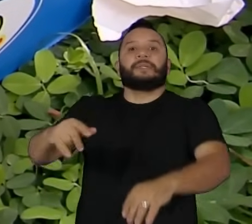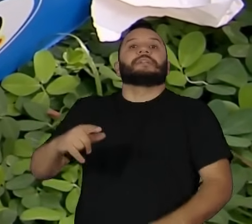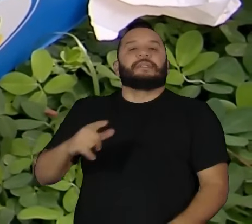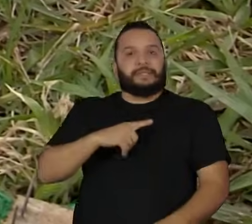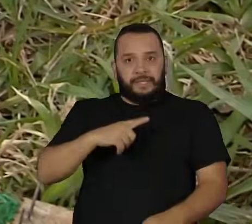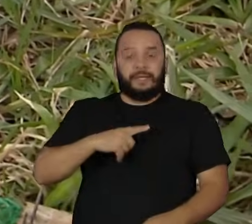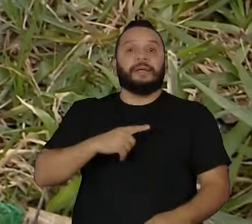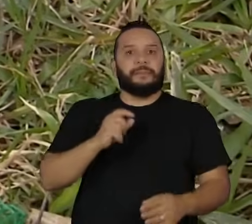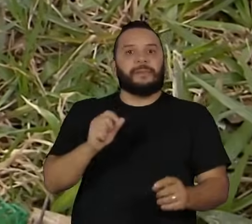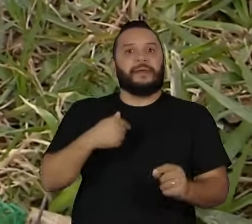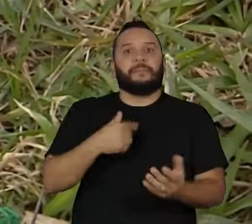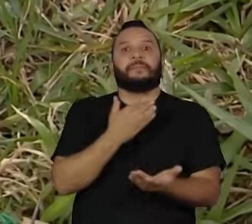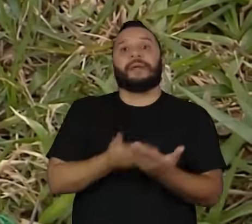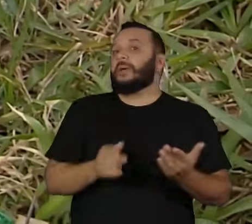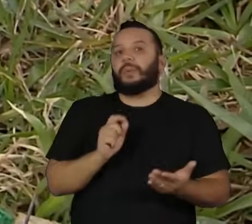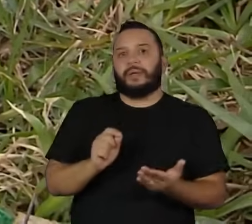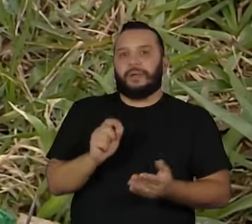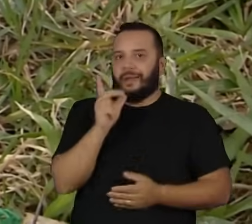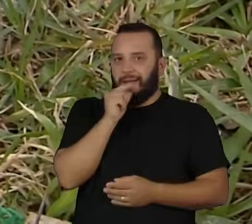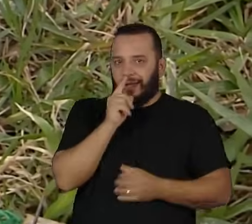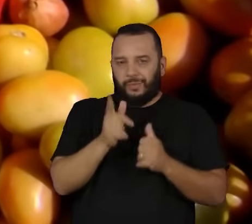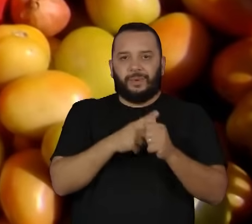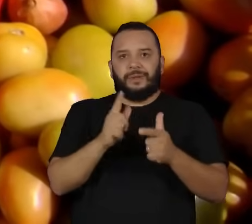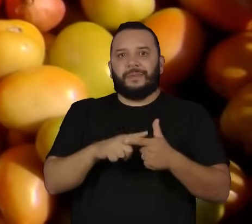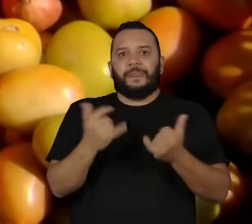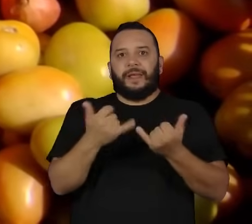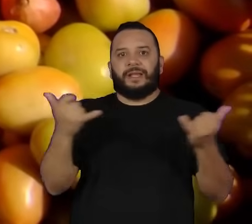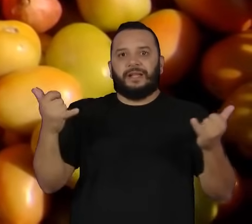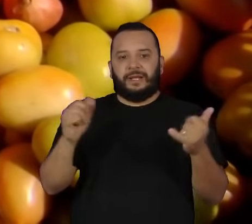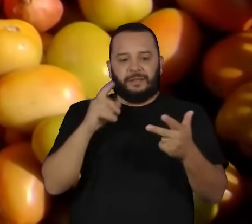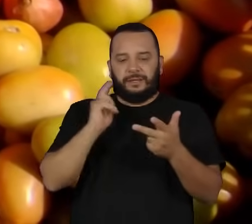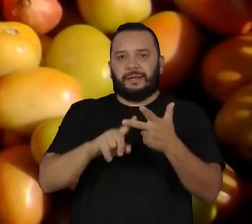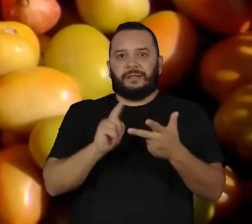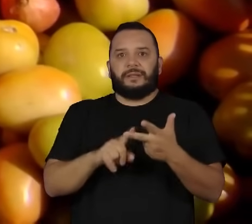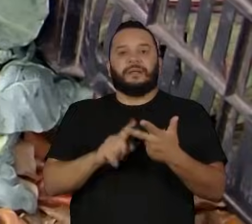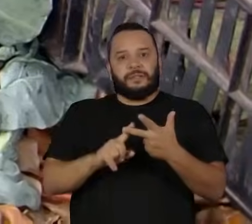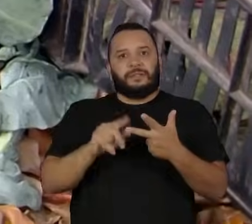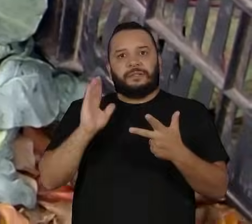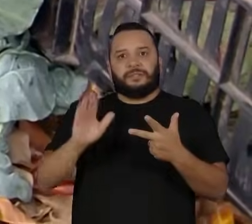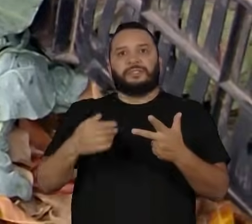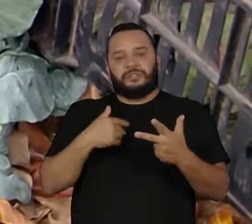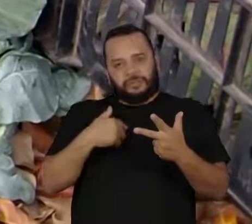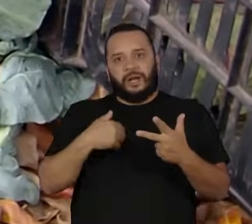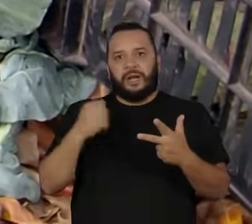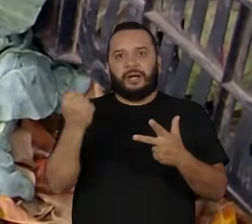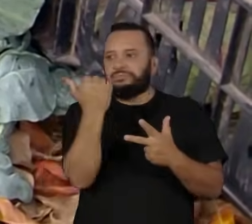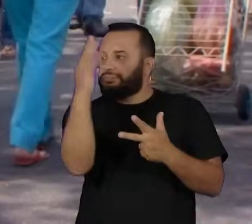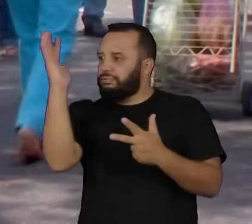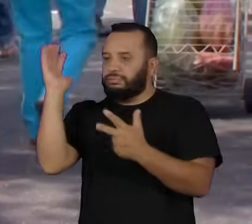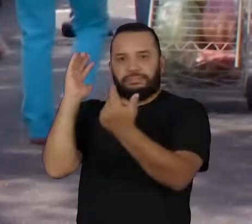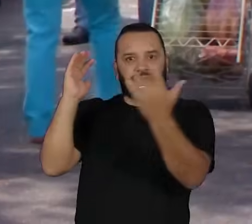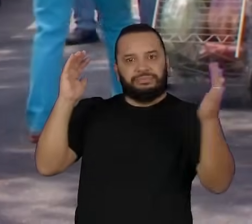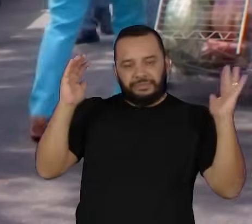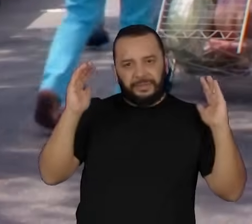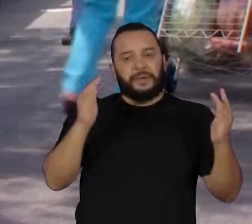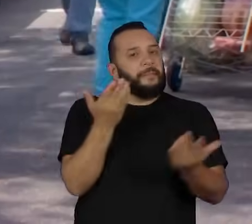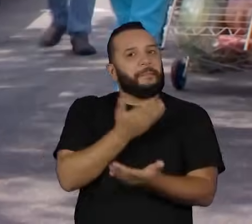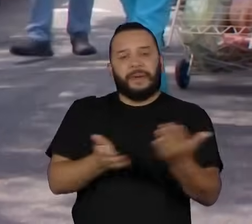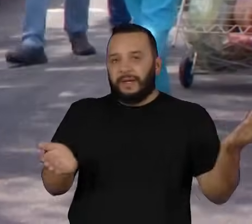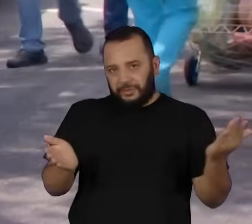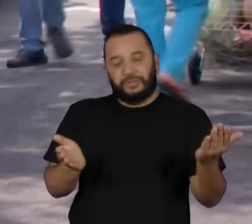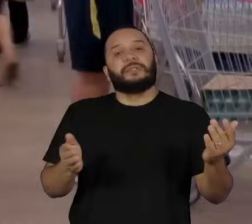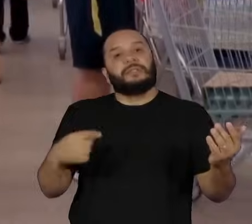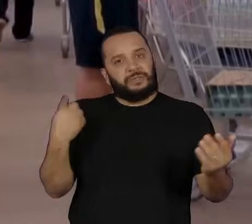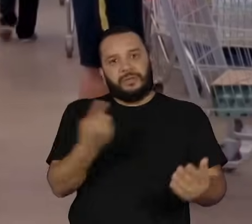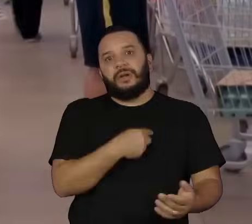água, energia elétrica, de recursos renováveis e tudo isso daí, essa conta ela vai tender a aumentar. Por isso que eu sempre digo, quando a